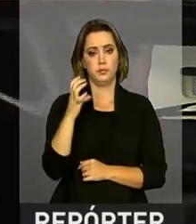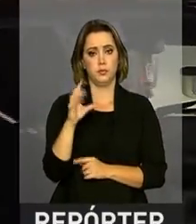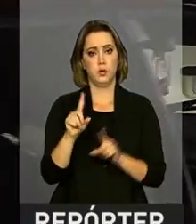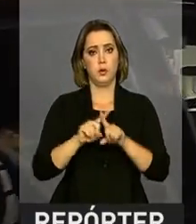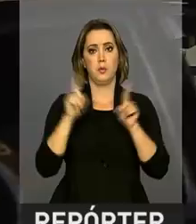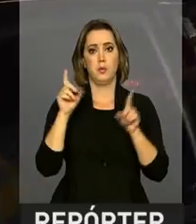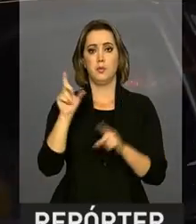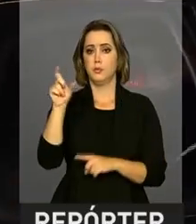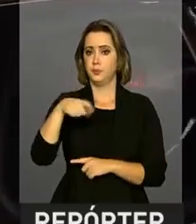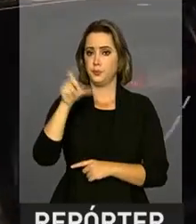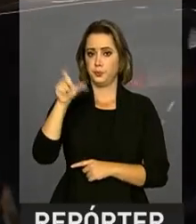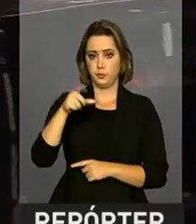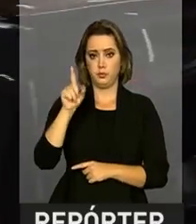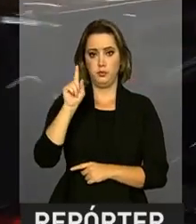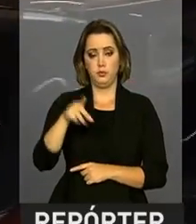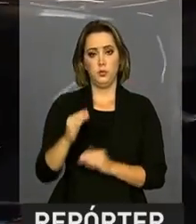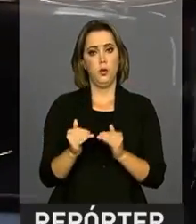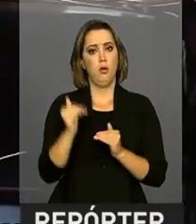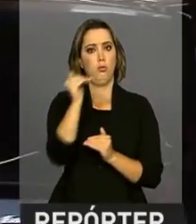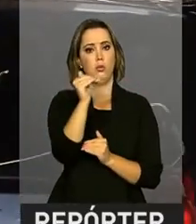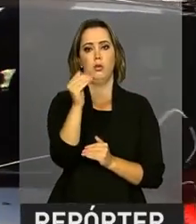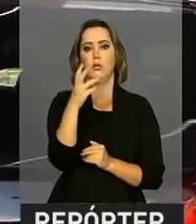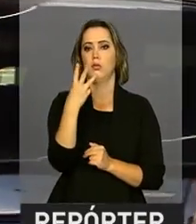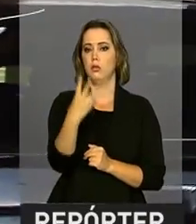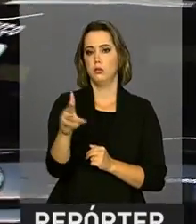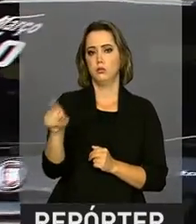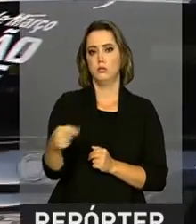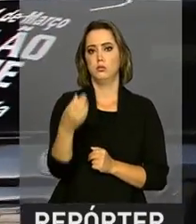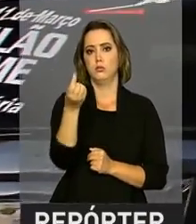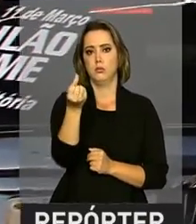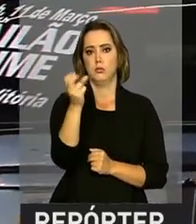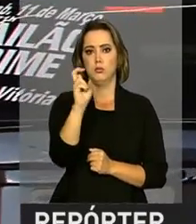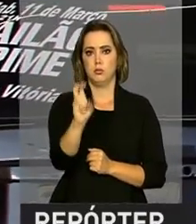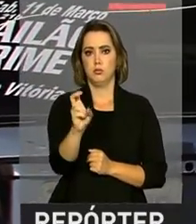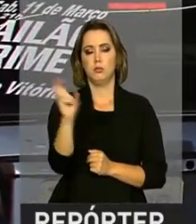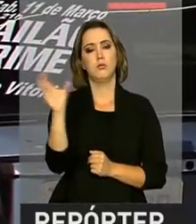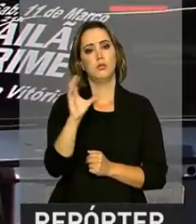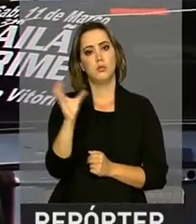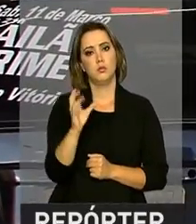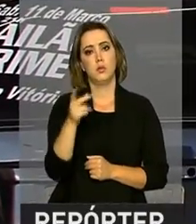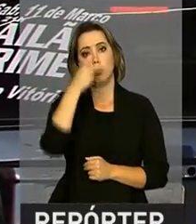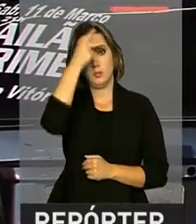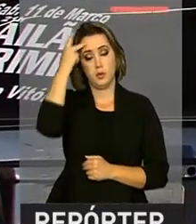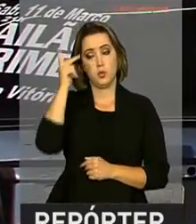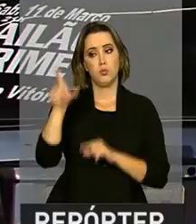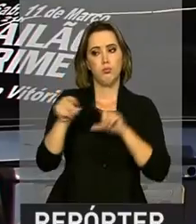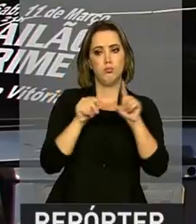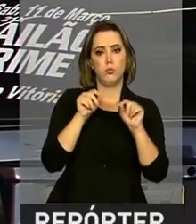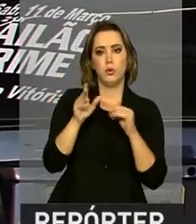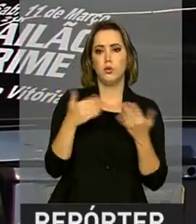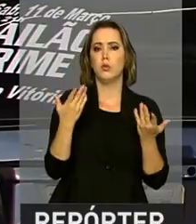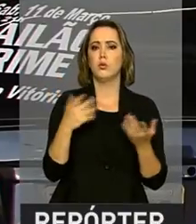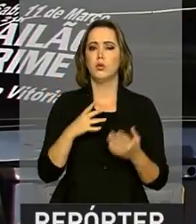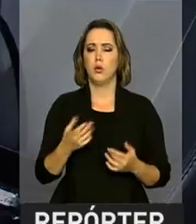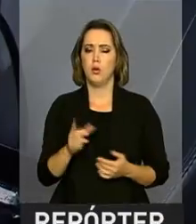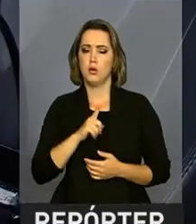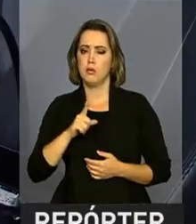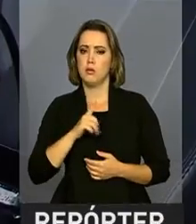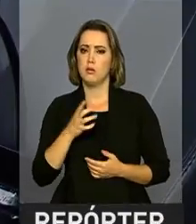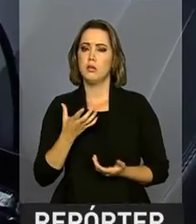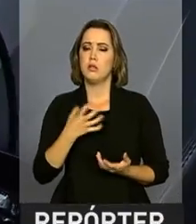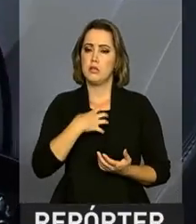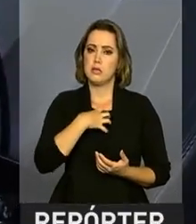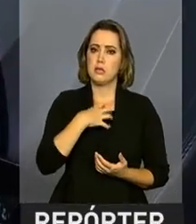no cartão de crédito, vai a R$ 3,65. O consumidor já sente a diferença no bolso.